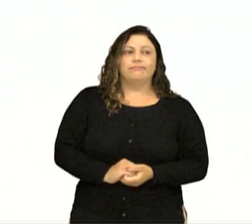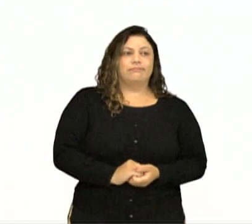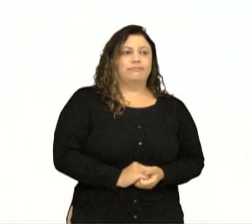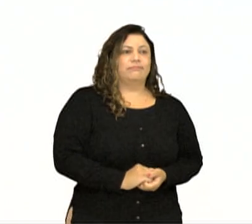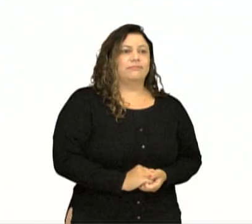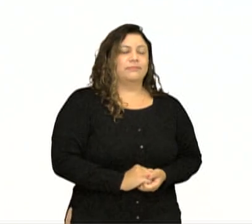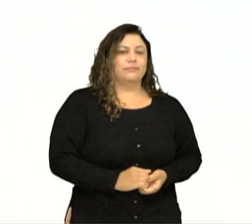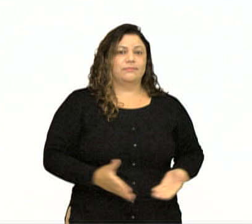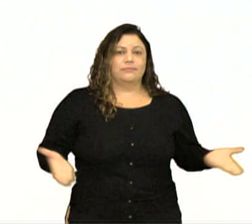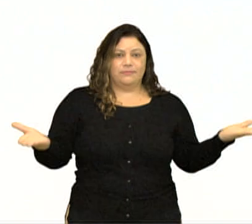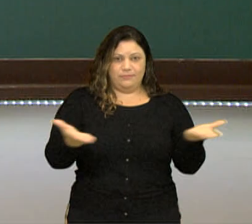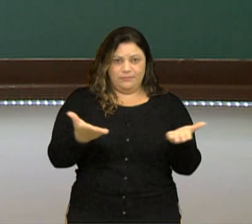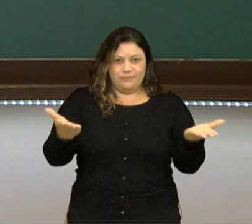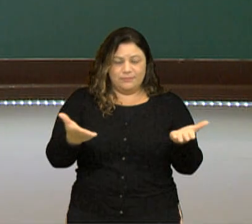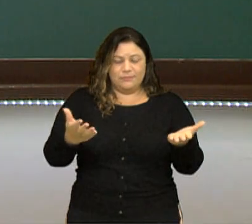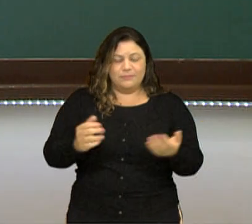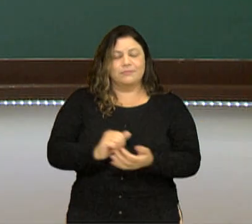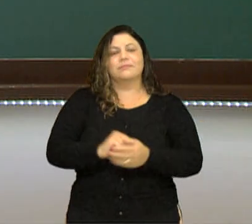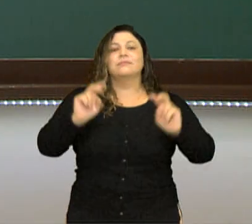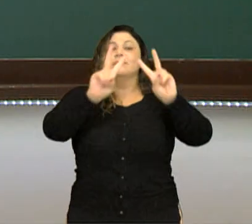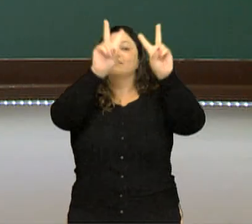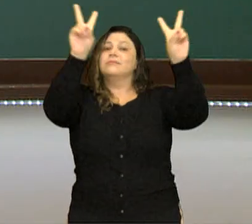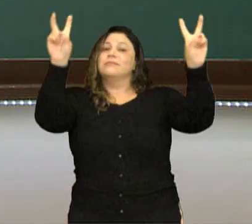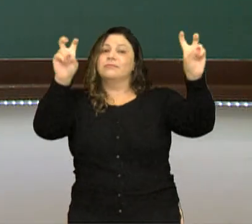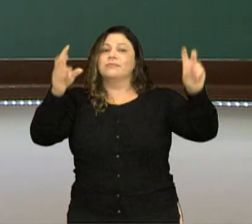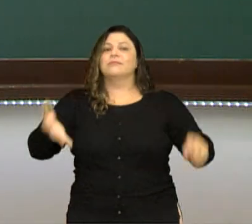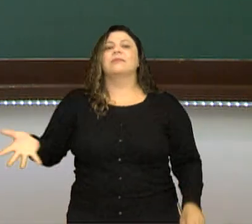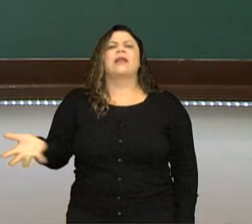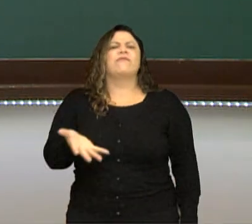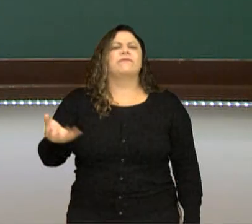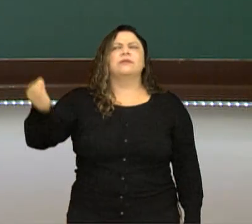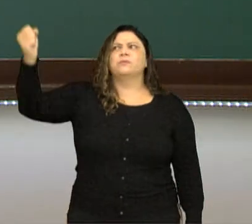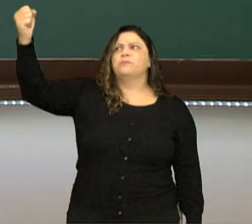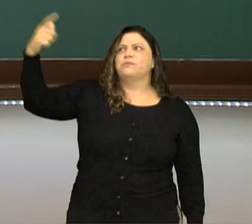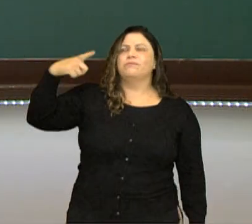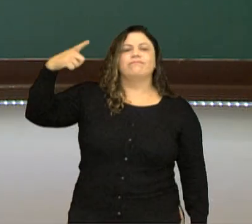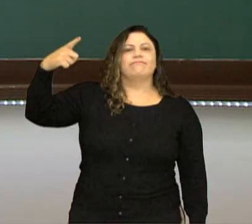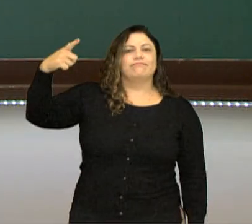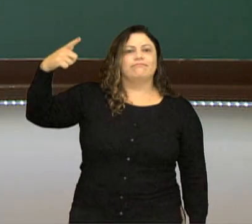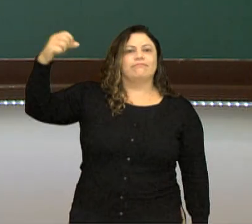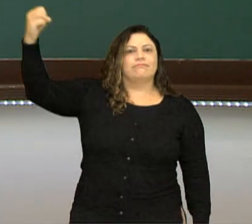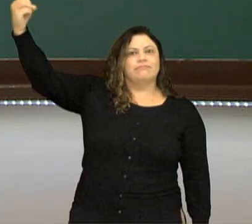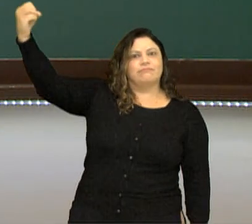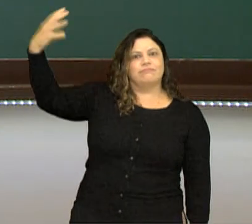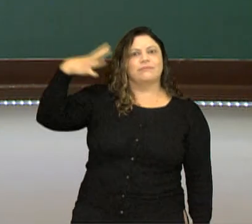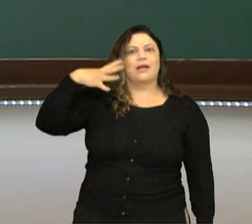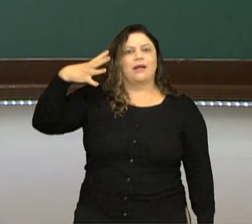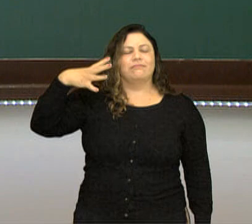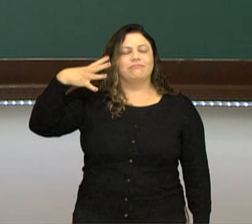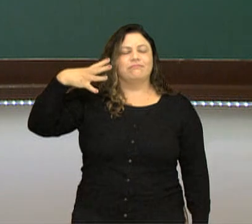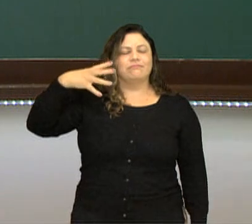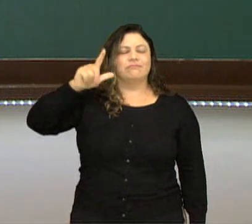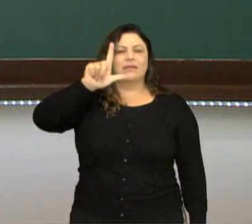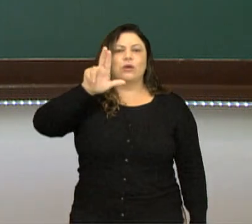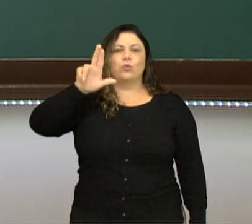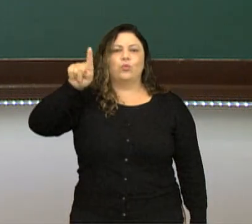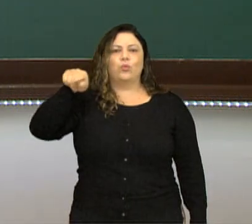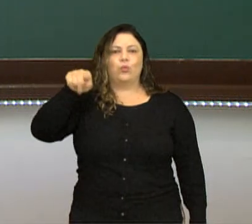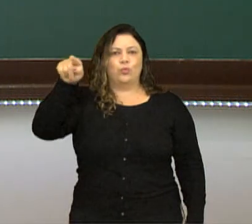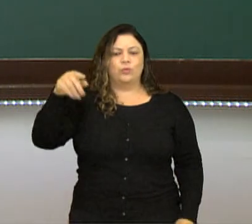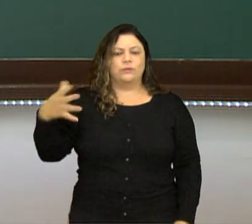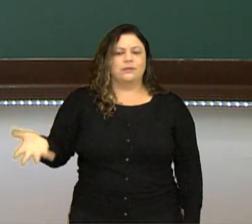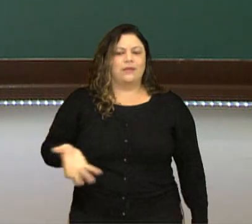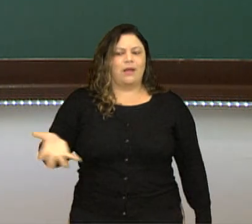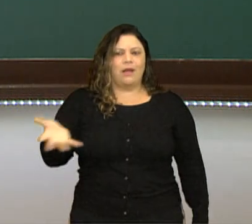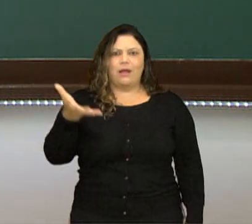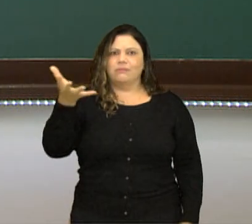agora nós vamos falar um pouquinho da velocidade da luz. Pessoal, a velocidade da luz. A luz, ela